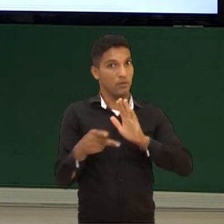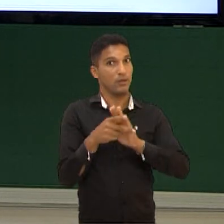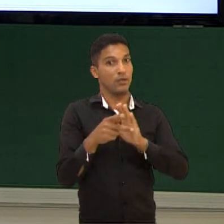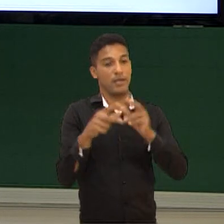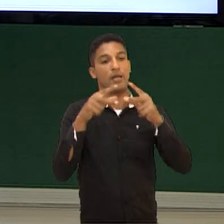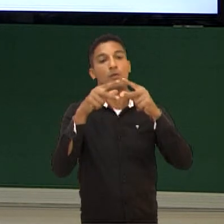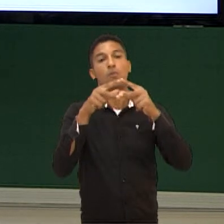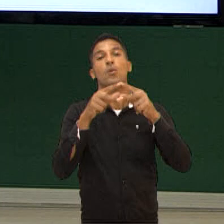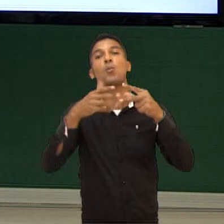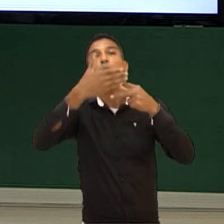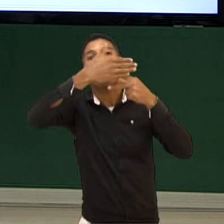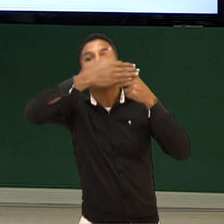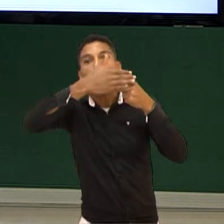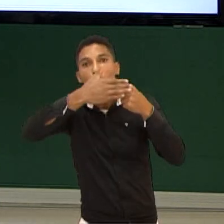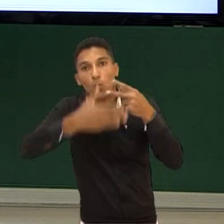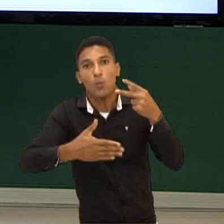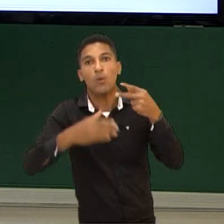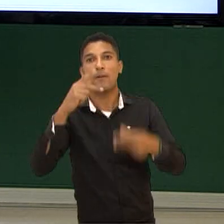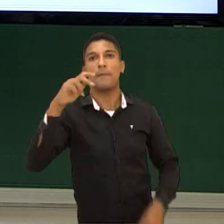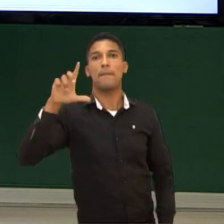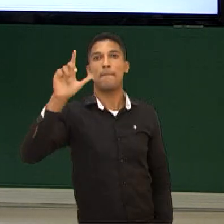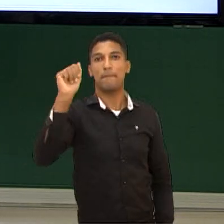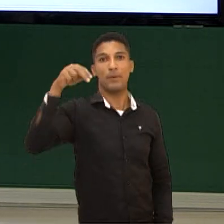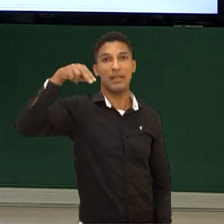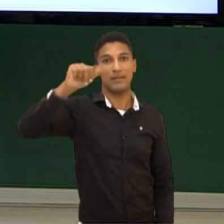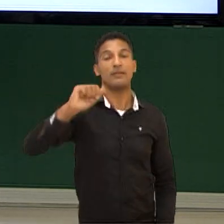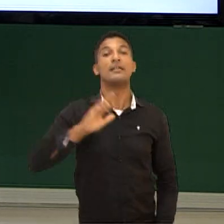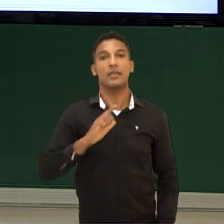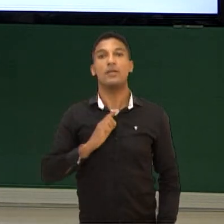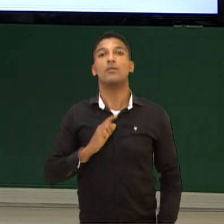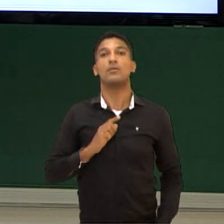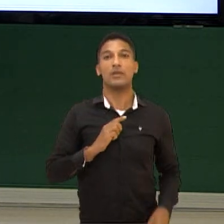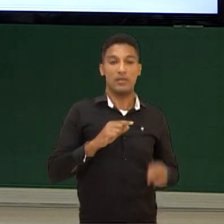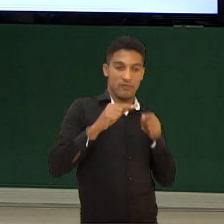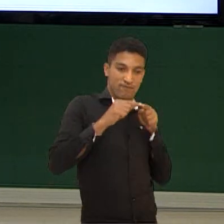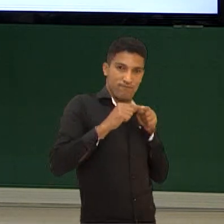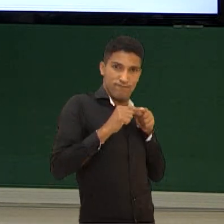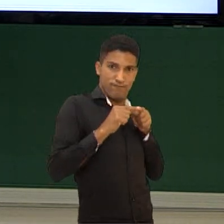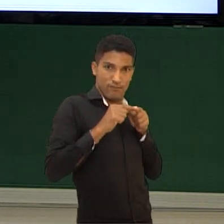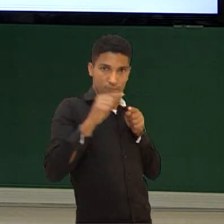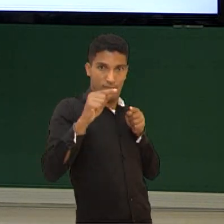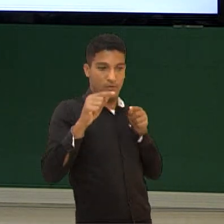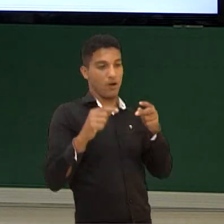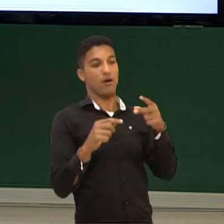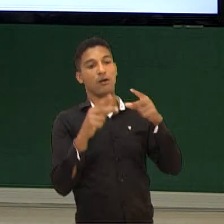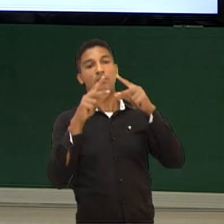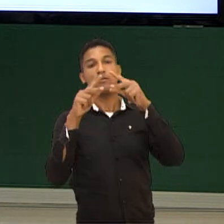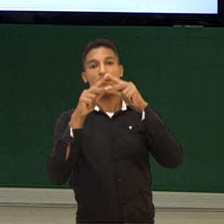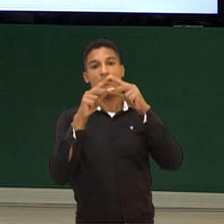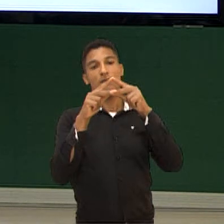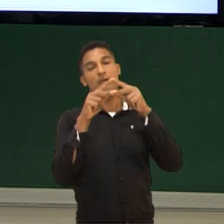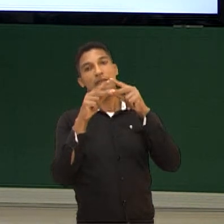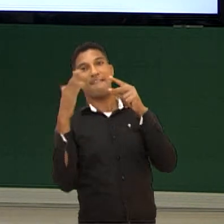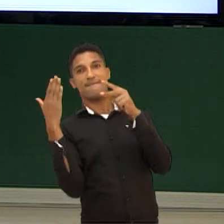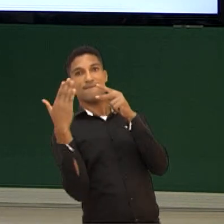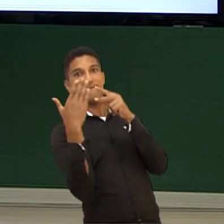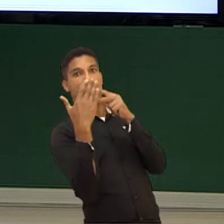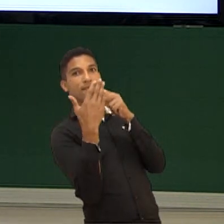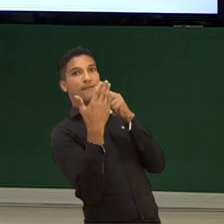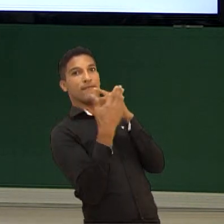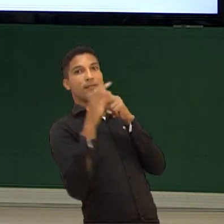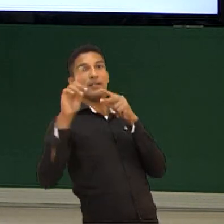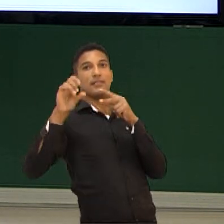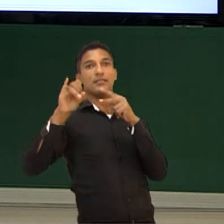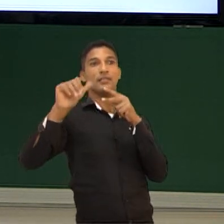plana. Então, ela é formada por retas e nós temos a diagonal do nosso